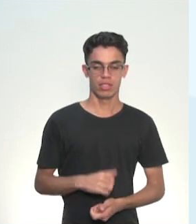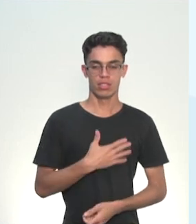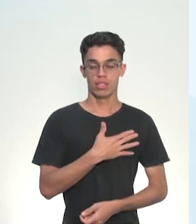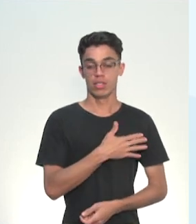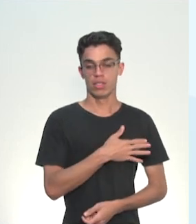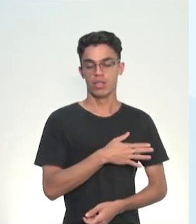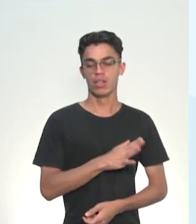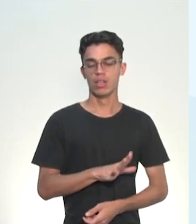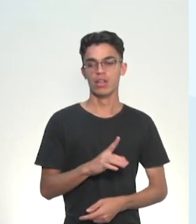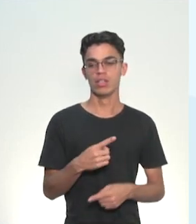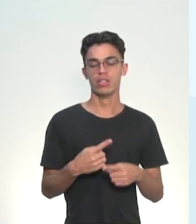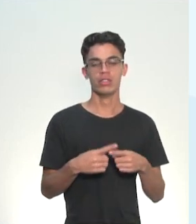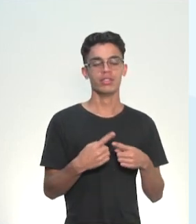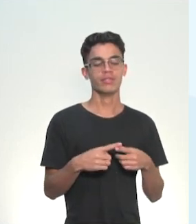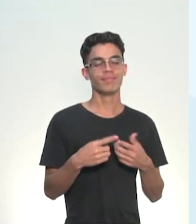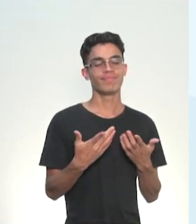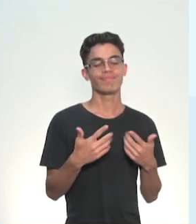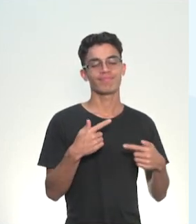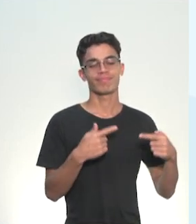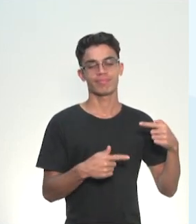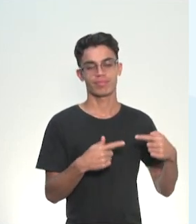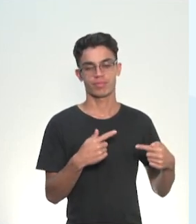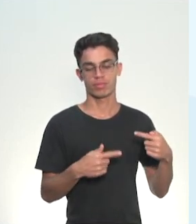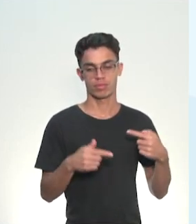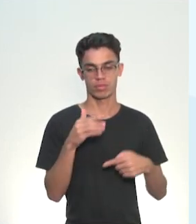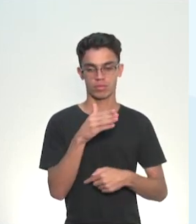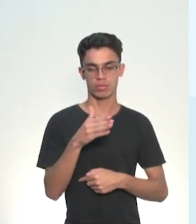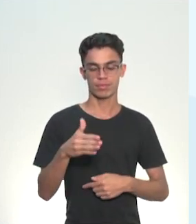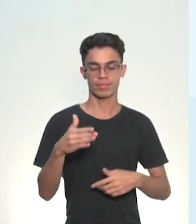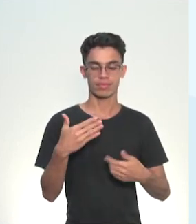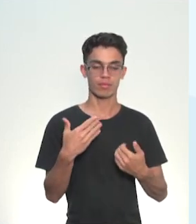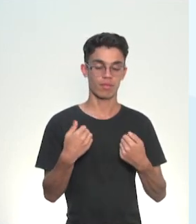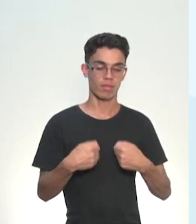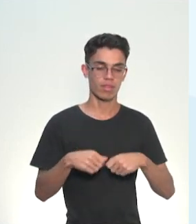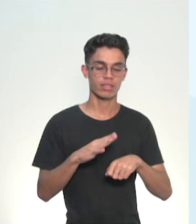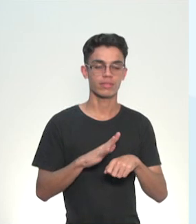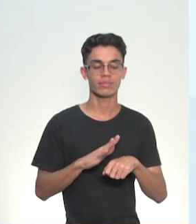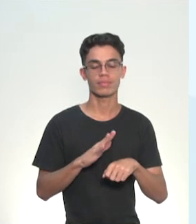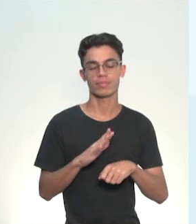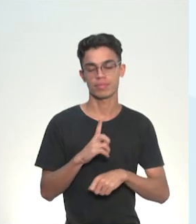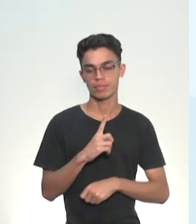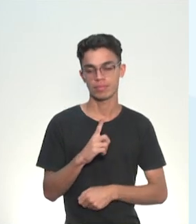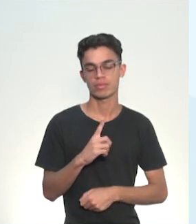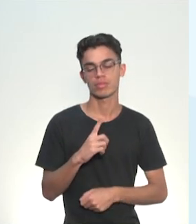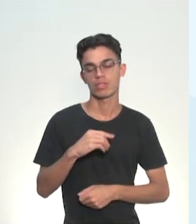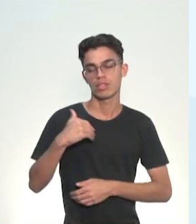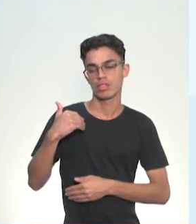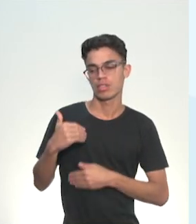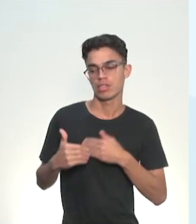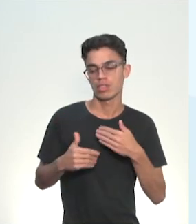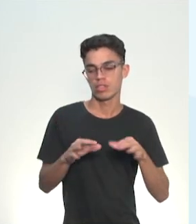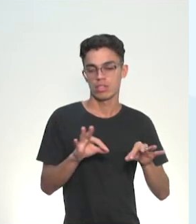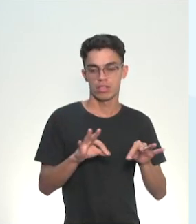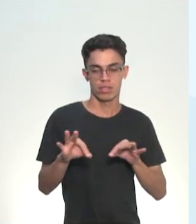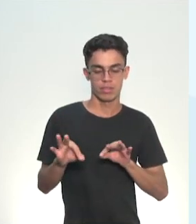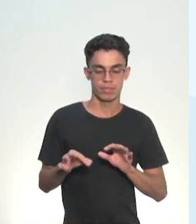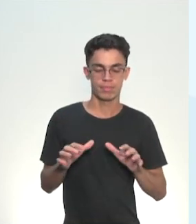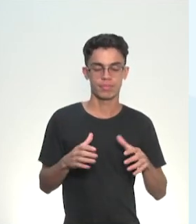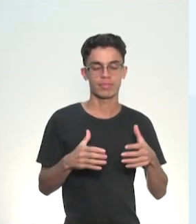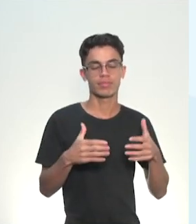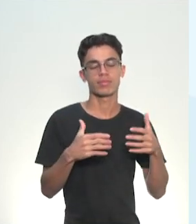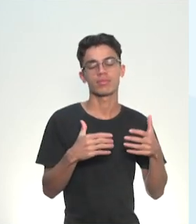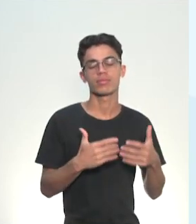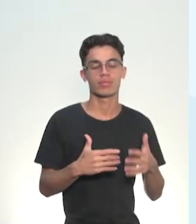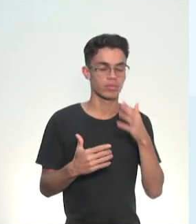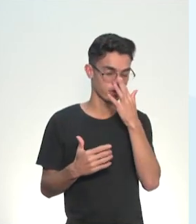de falta de participação política no cenário da América Espanhola, foram que organizaram as juntas governativas que